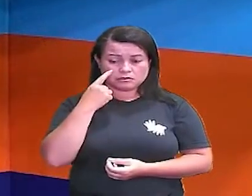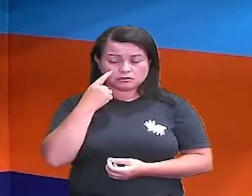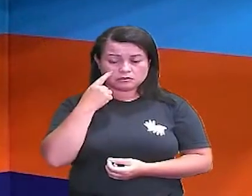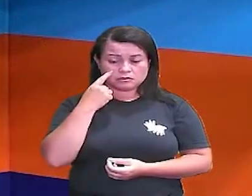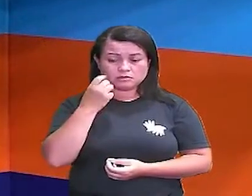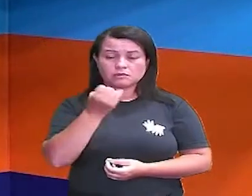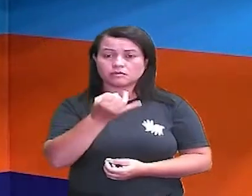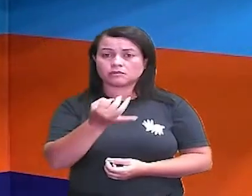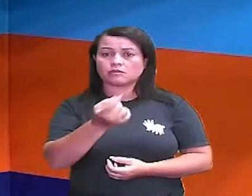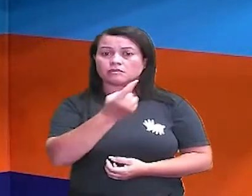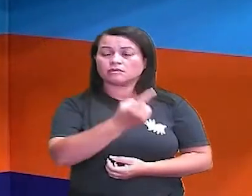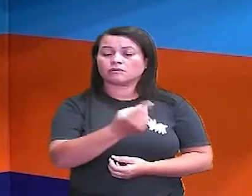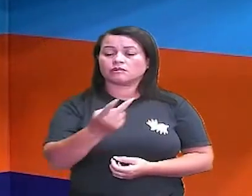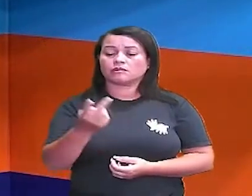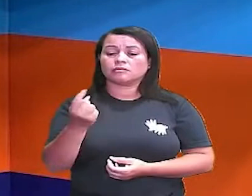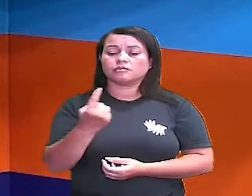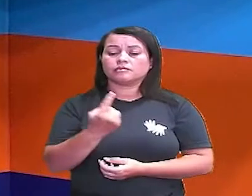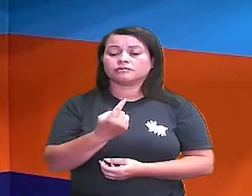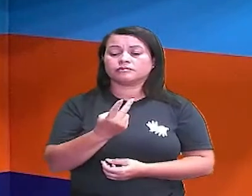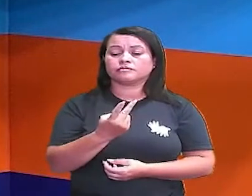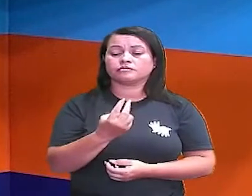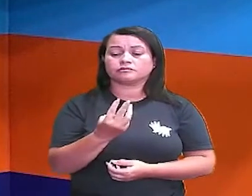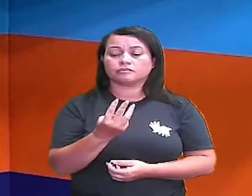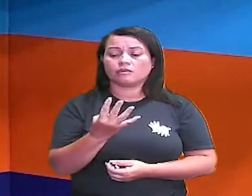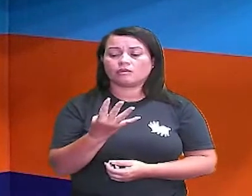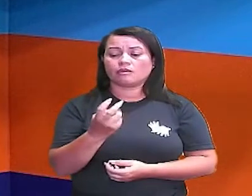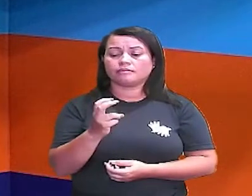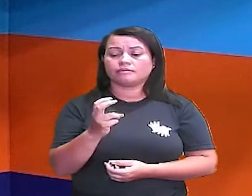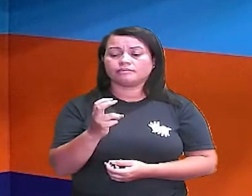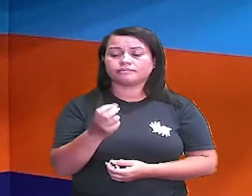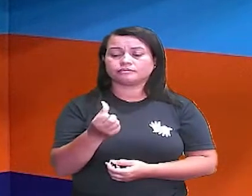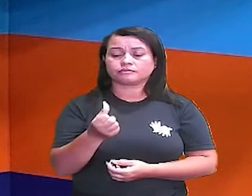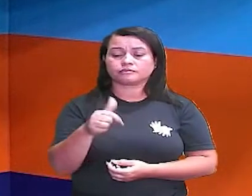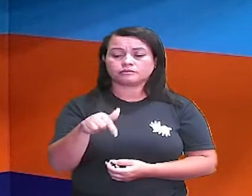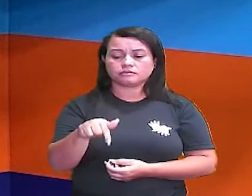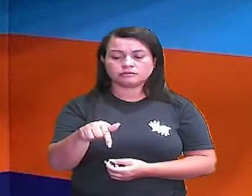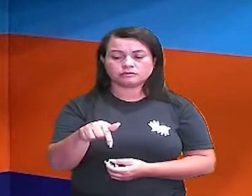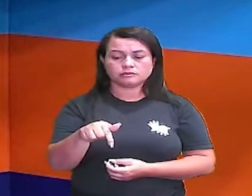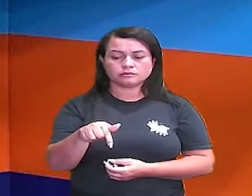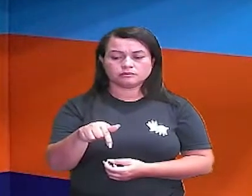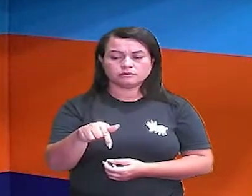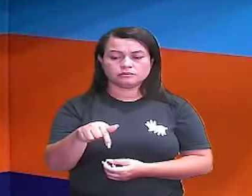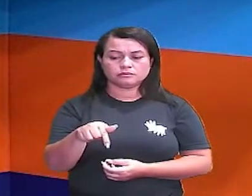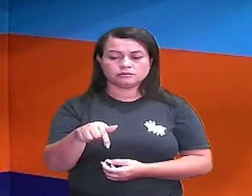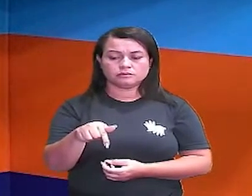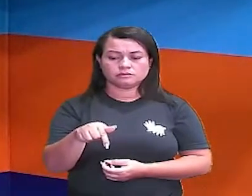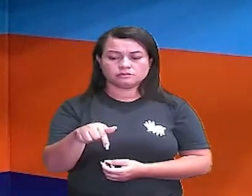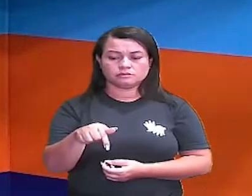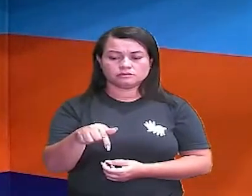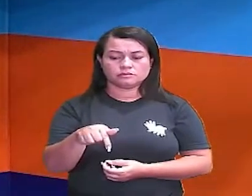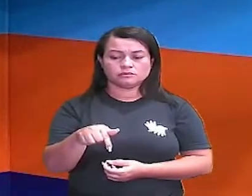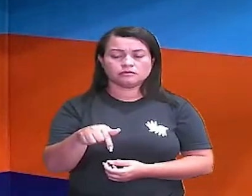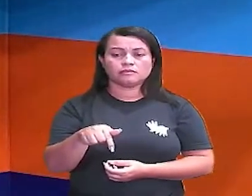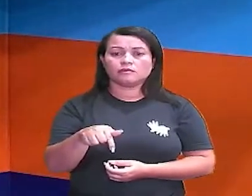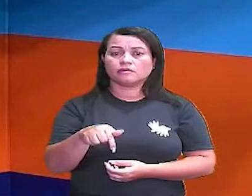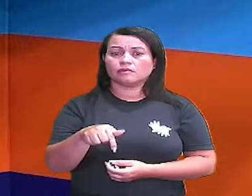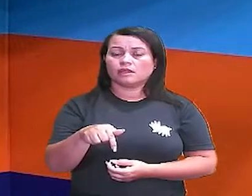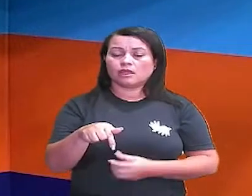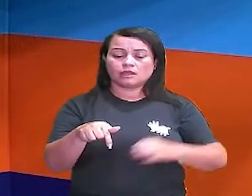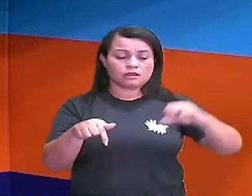contar quantas casinhas você pulou. 1, 2, 3, 4, 5, 6, 7. Então, quando eu fizer